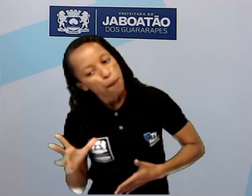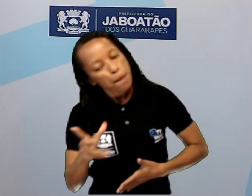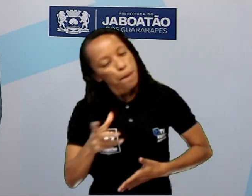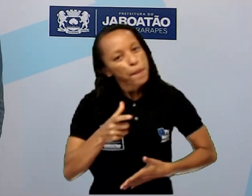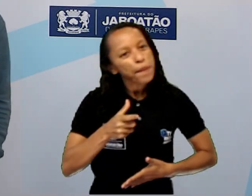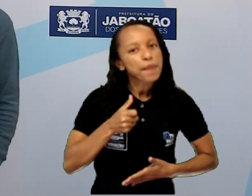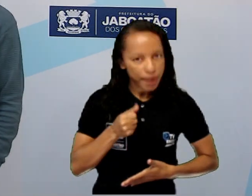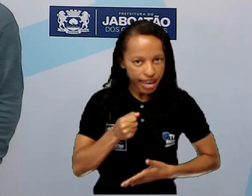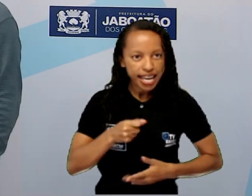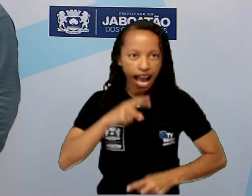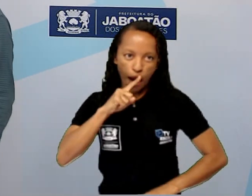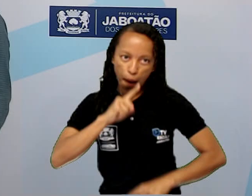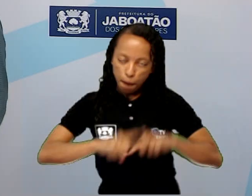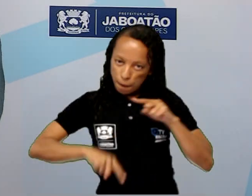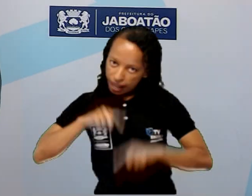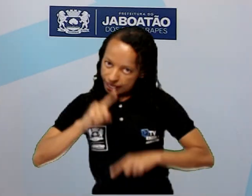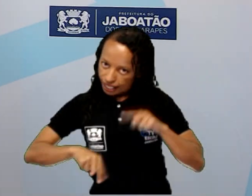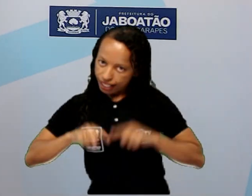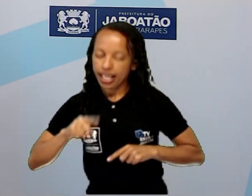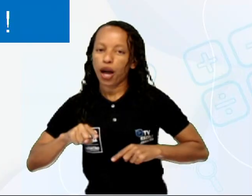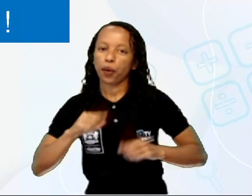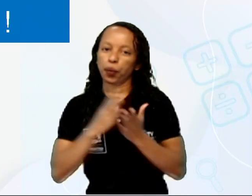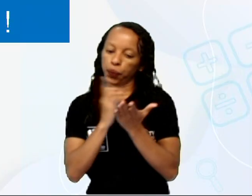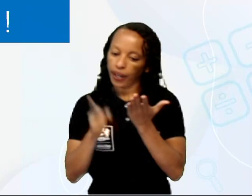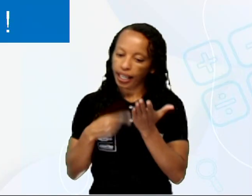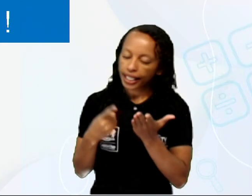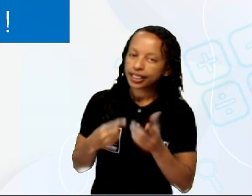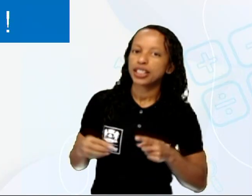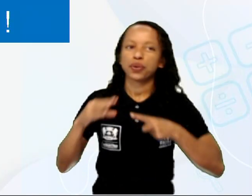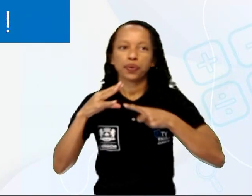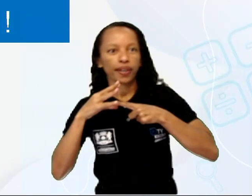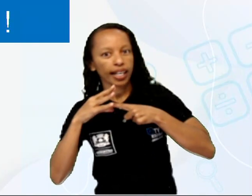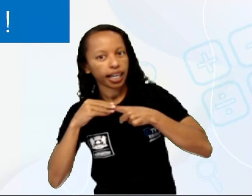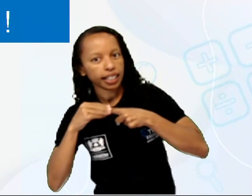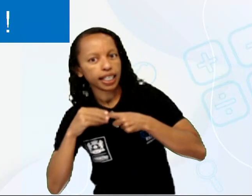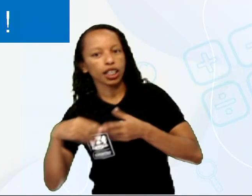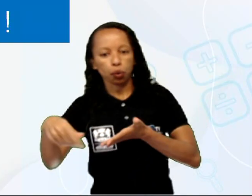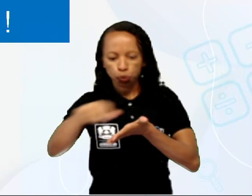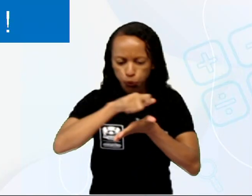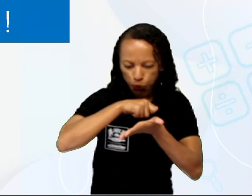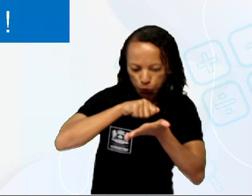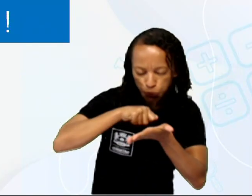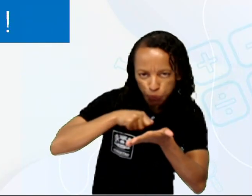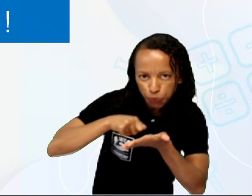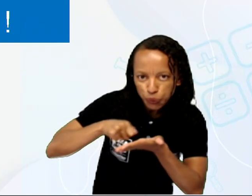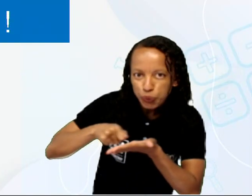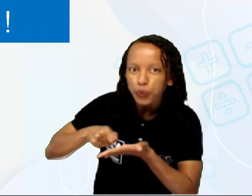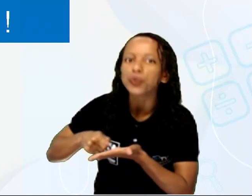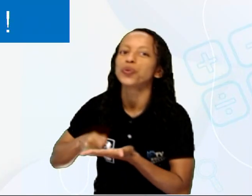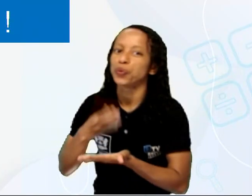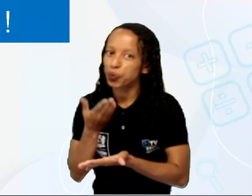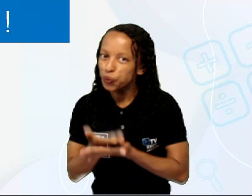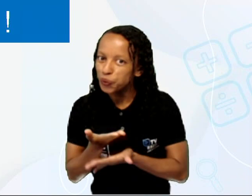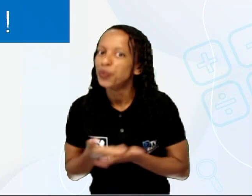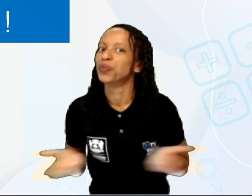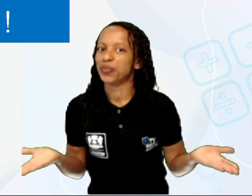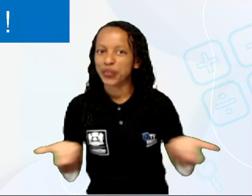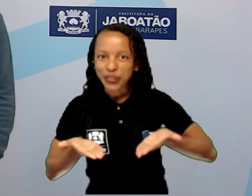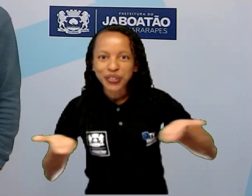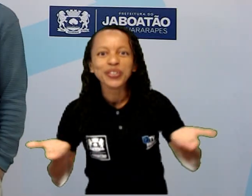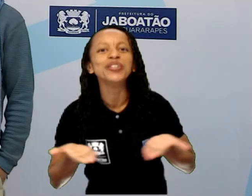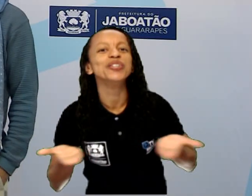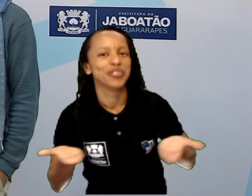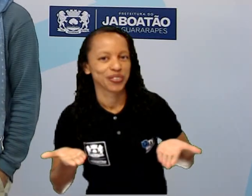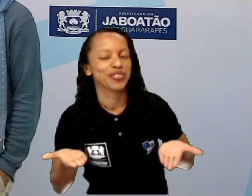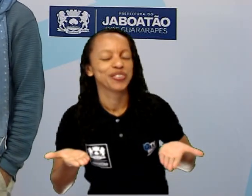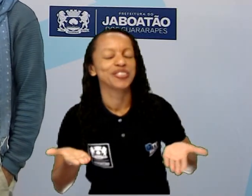no nosso escritório, pegar o caderno e a caneta para vocês anotarem aí as coisas que a gente vai pontuando aqui